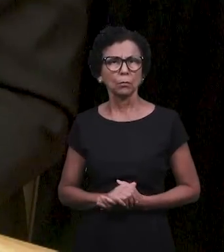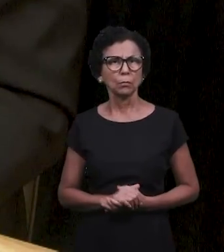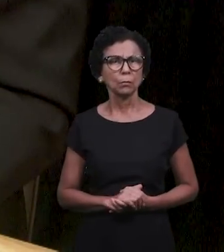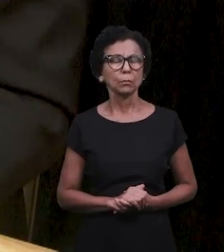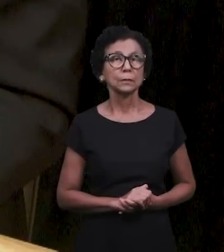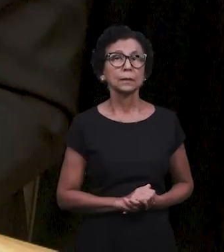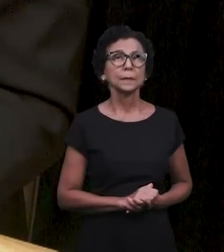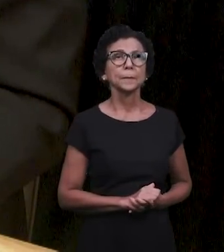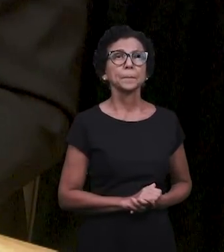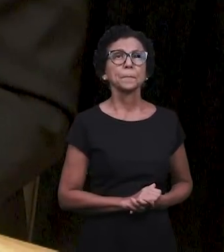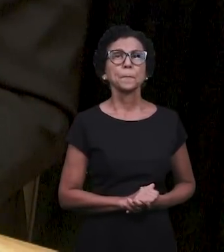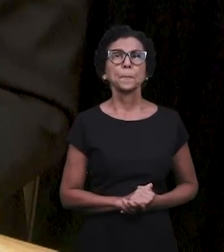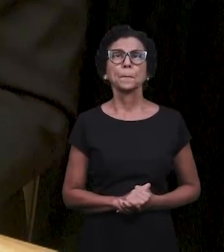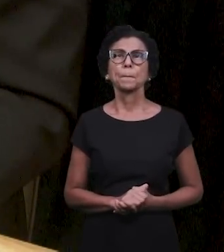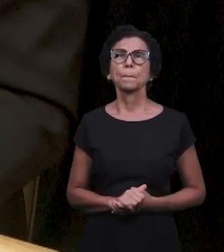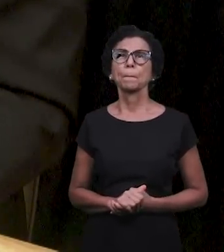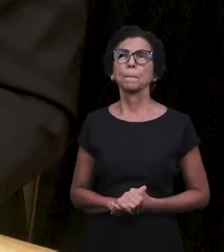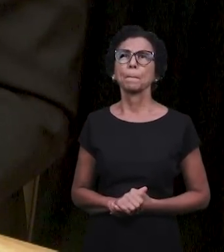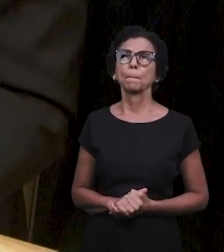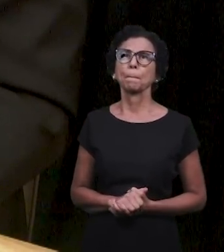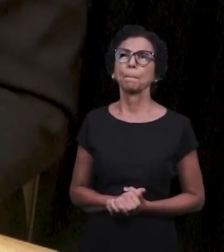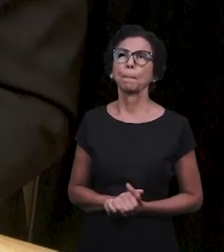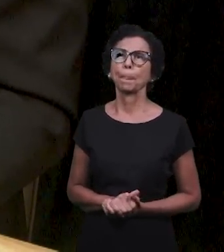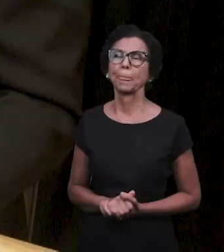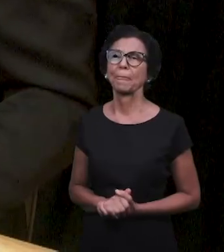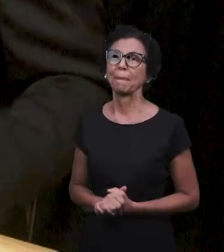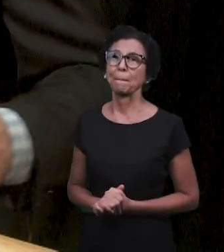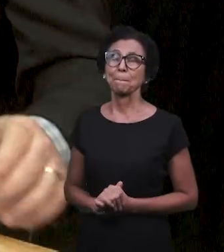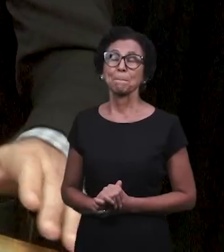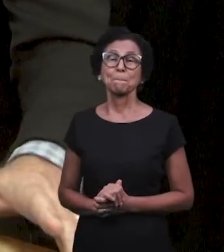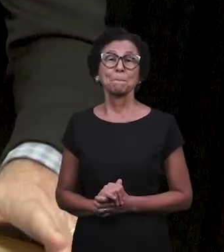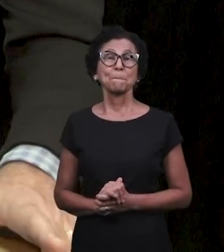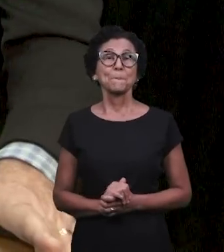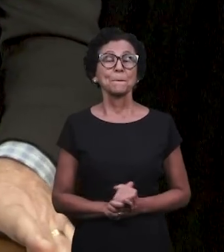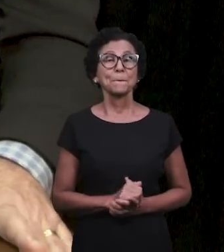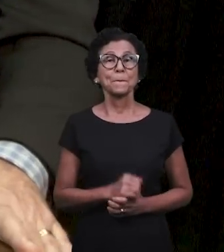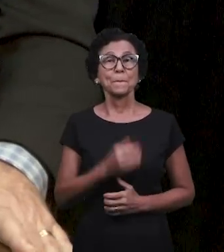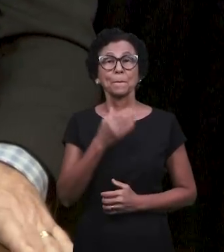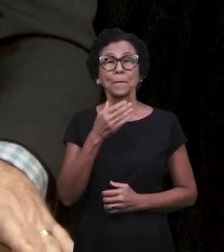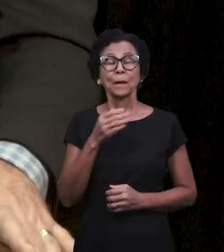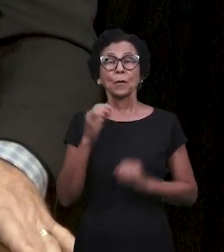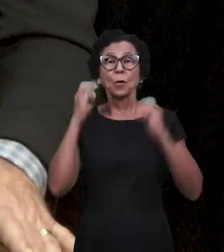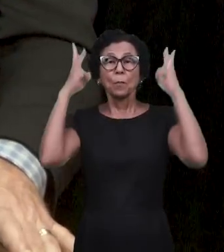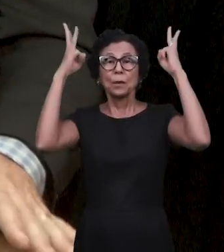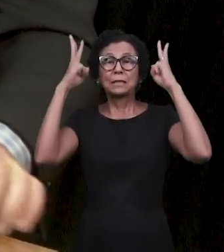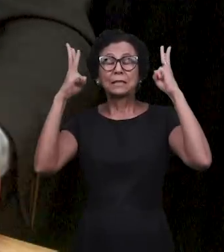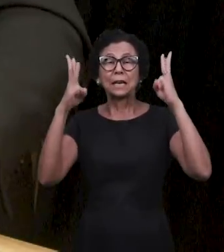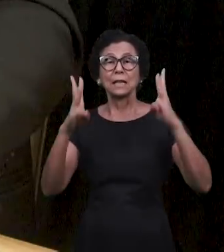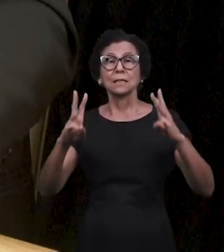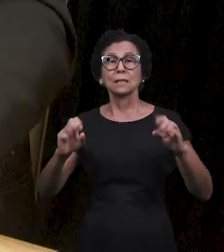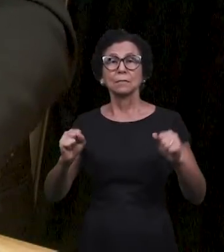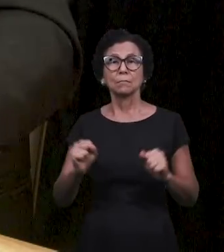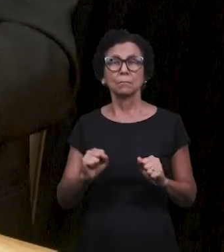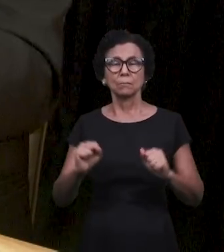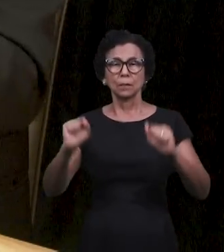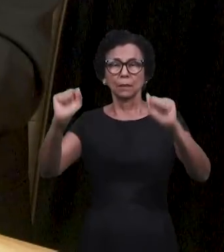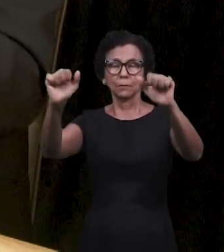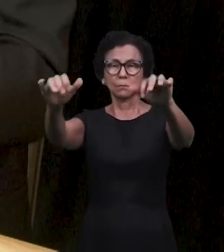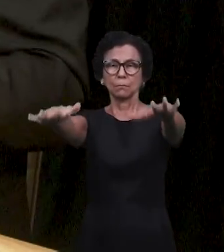Ele tinha de estar, quando ele baixava as mãos, Amaleque prevalecia. O crente tem de descobrir isso na nossa vida.